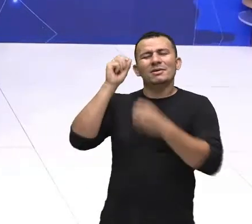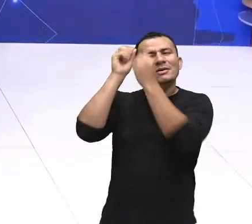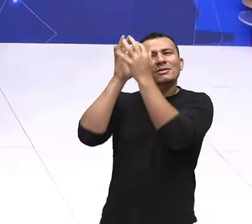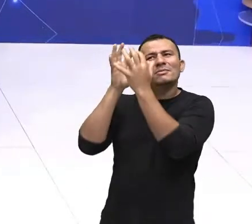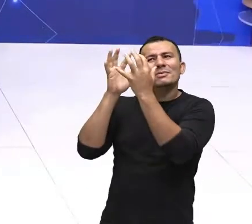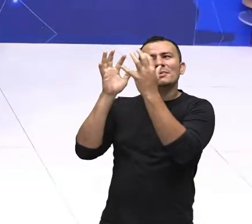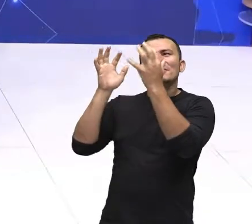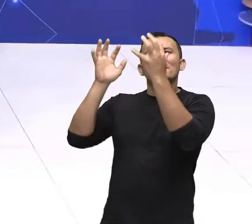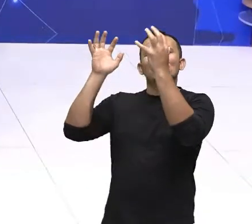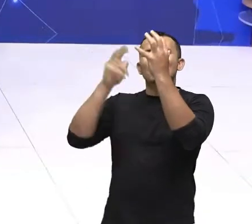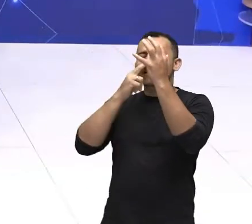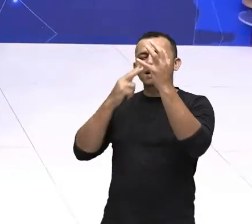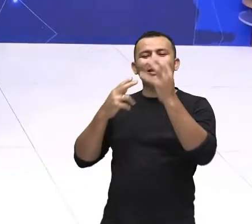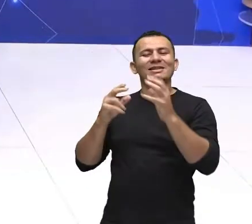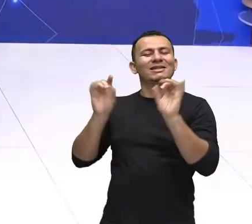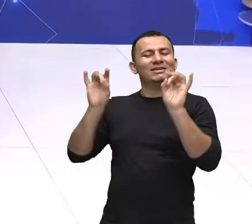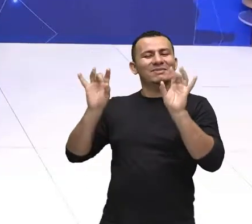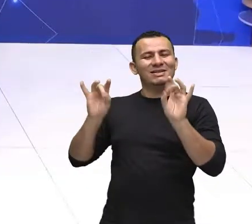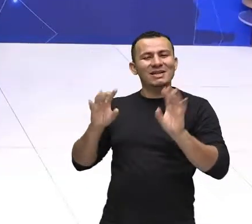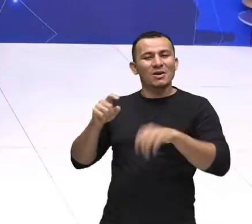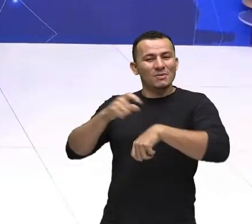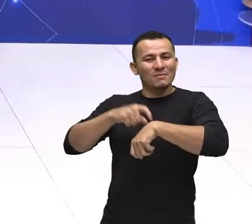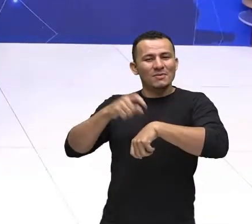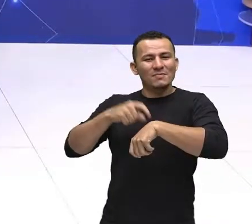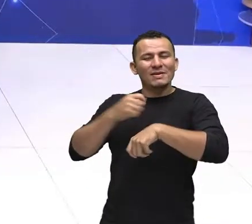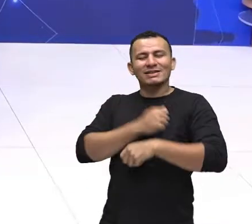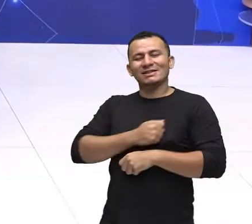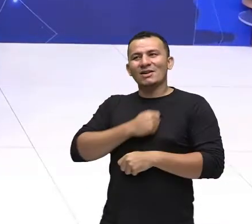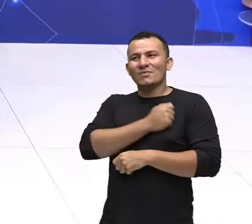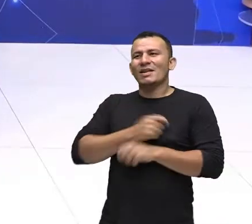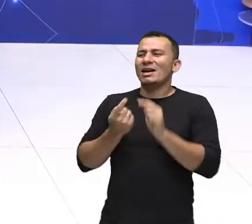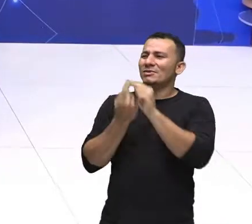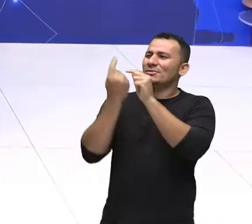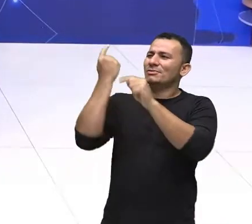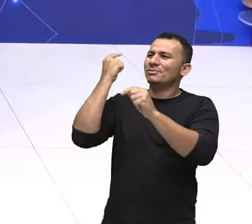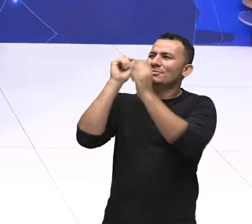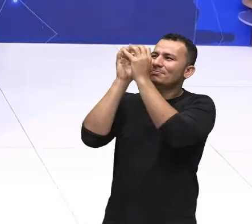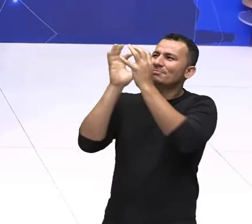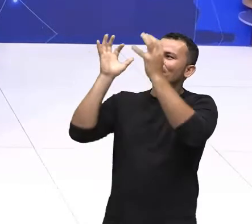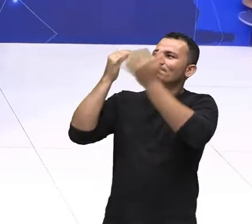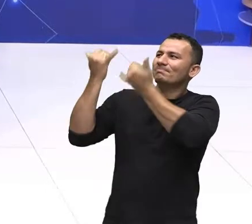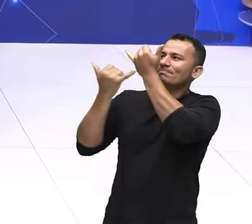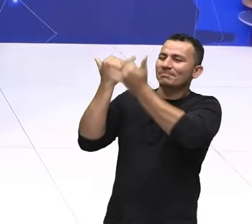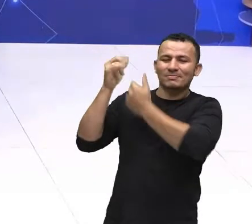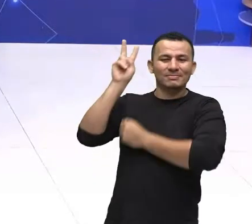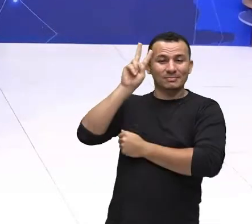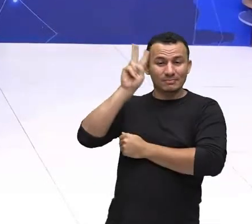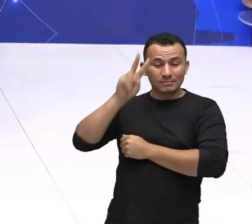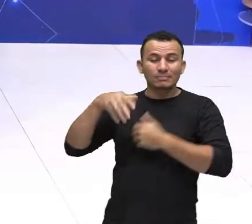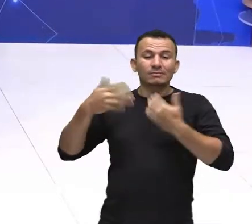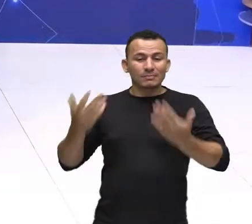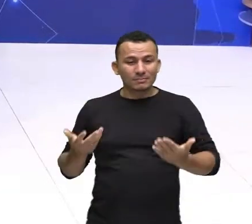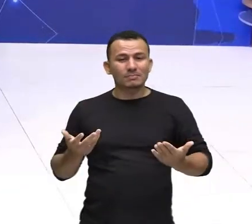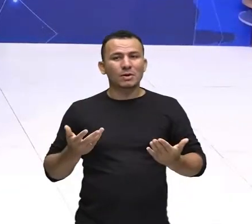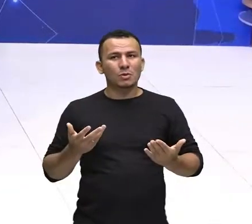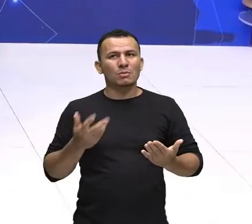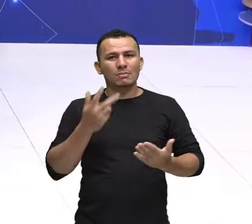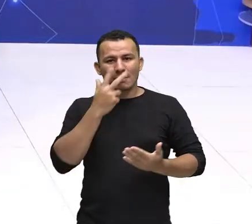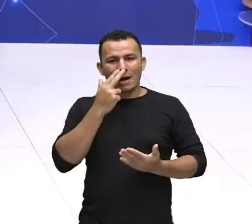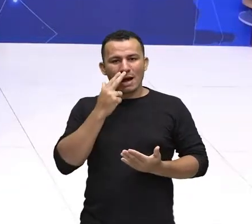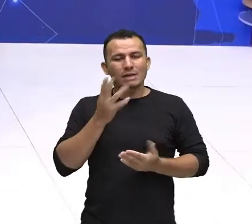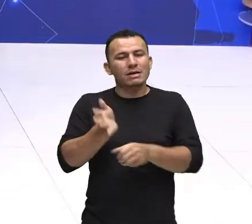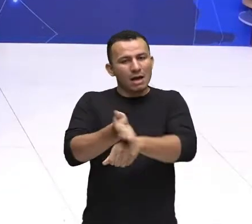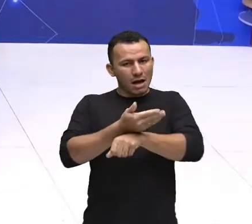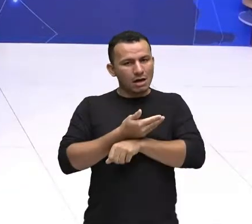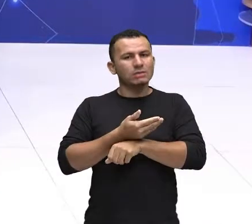momento um pouco nostálgico da gente lembrar também dos nossos momentos de infância, das nossas brincadeiras. Acho que isso começa muito cedo, a